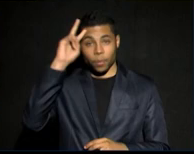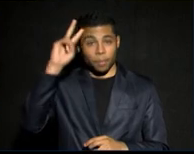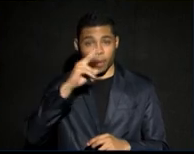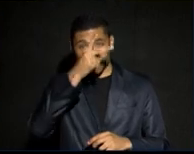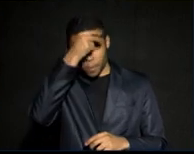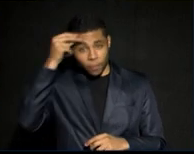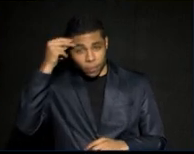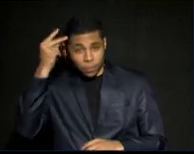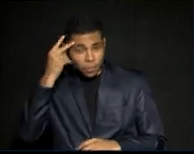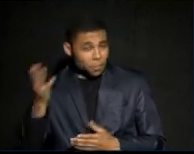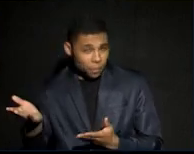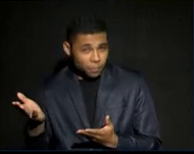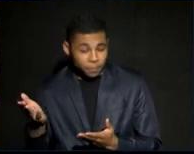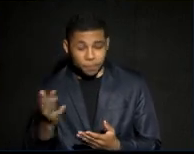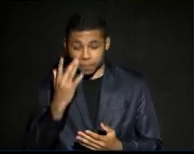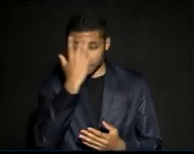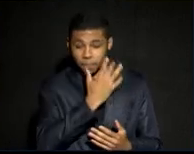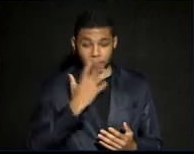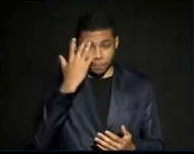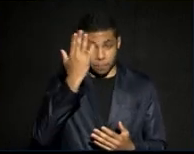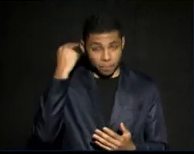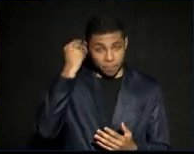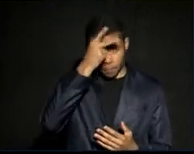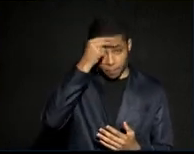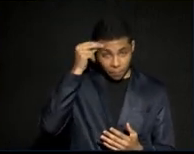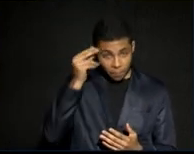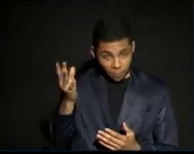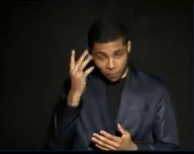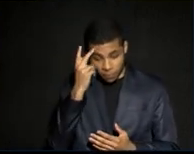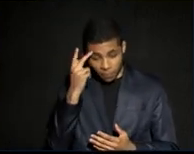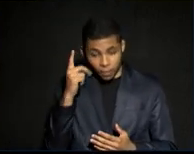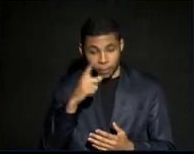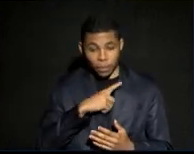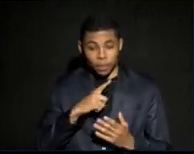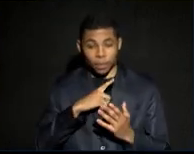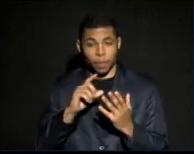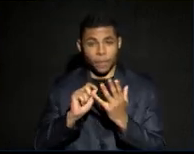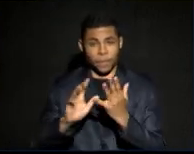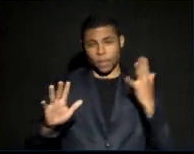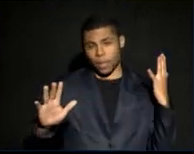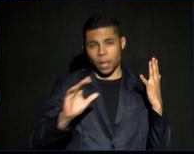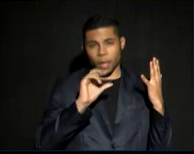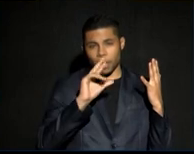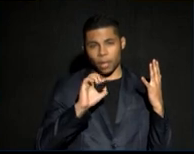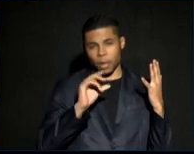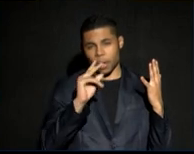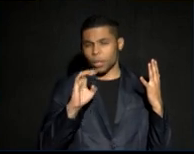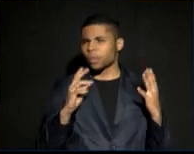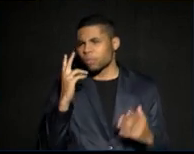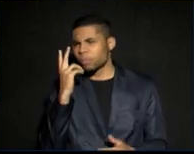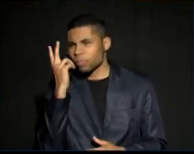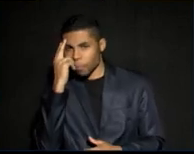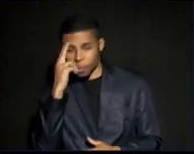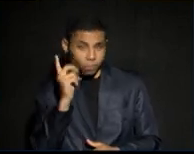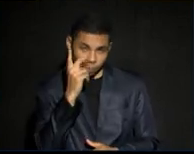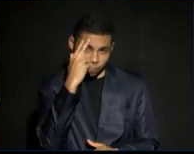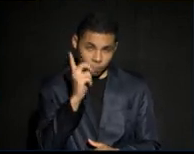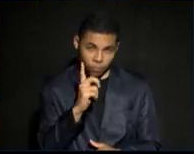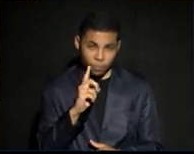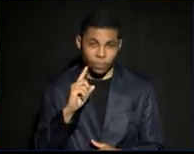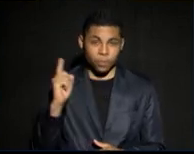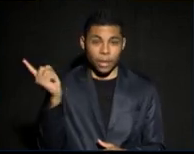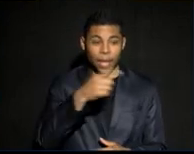a Prefeitura de São Paulo para dar de quando foi prefeito de São Paulo deixou fila de creche aí é normal Rodrigo primeiro que não é normal